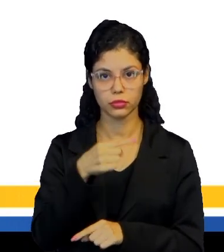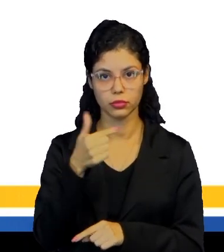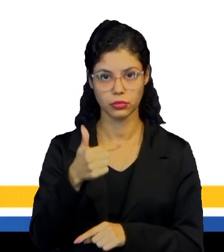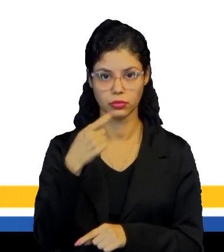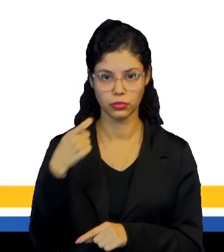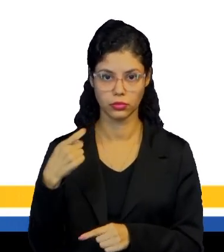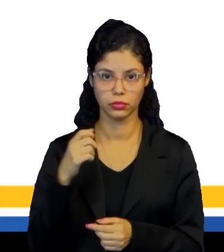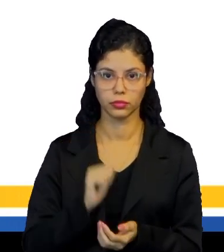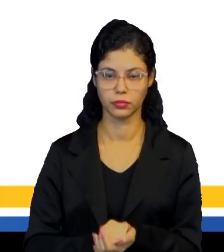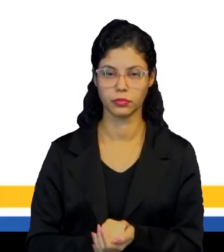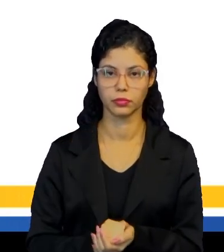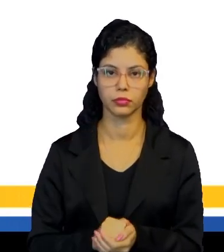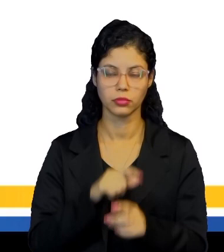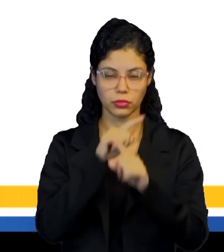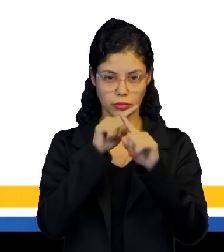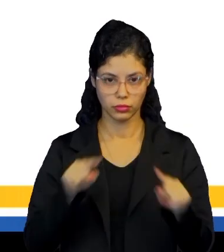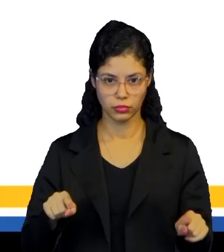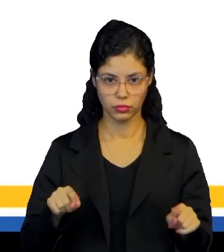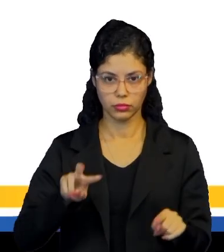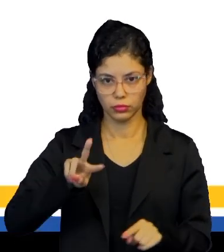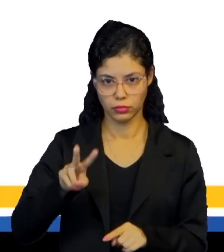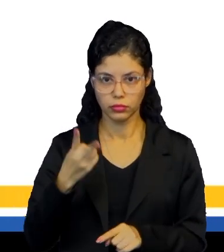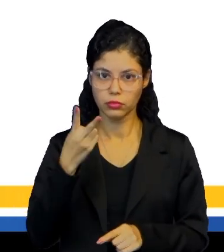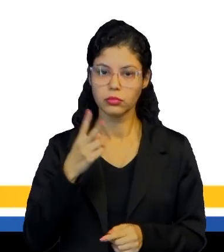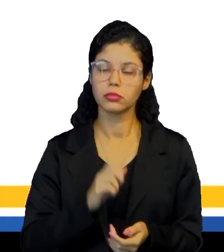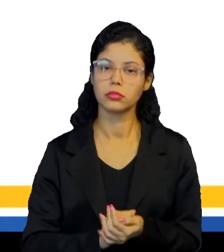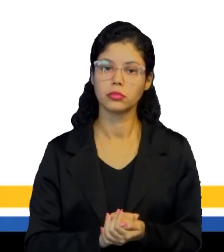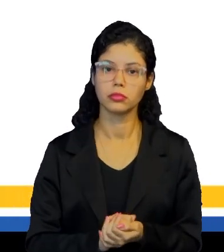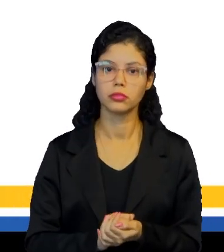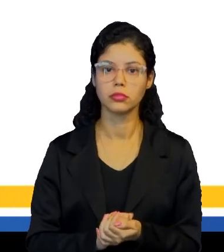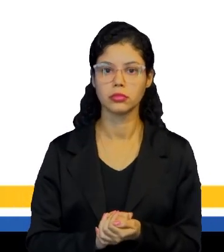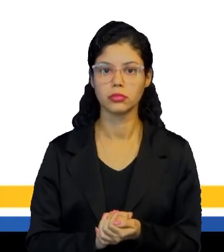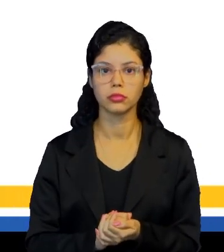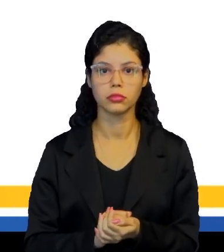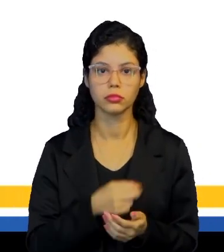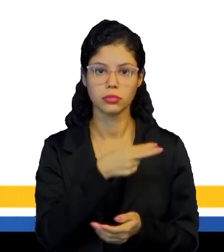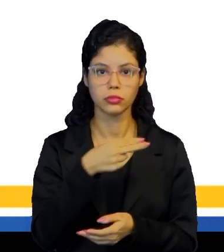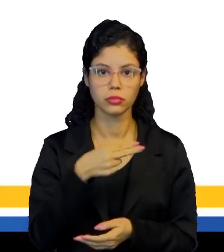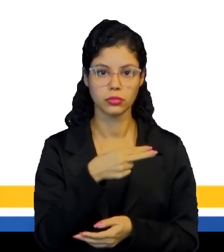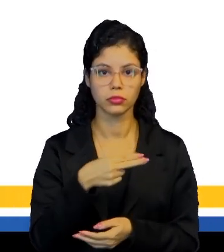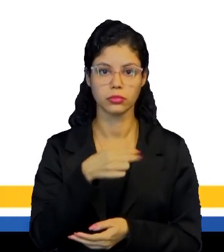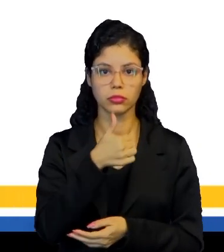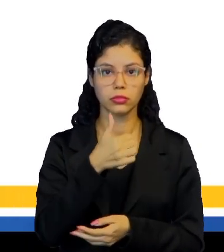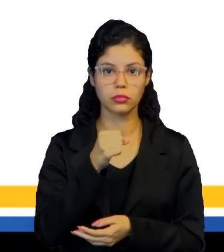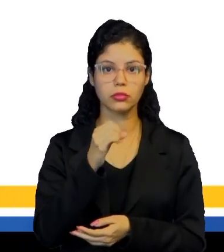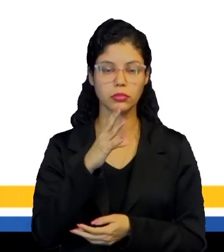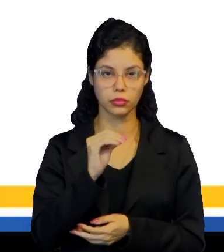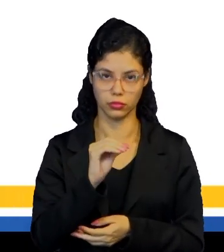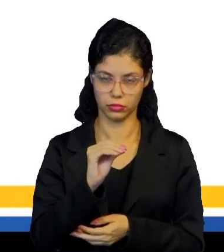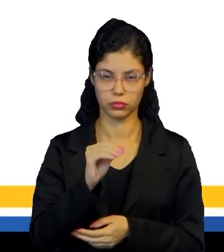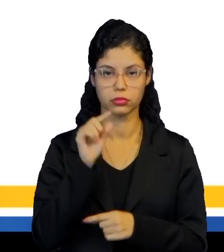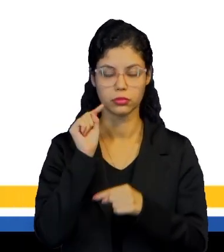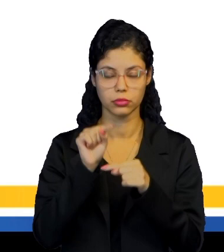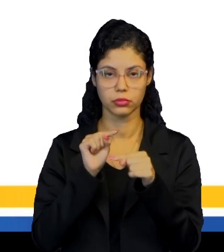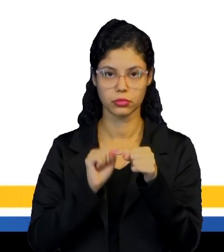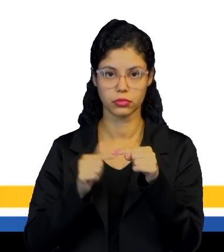vezes x 2 x faz o inverso vai ficar 2x = 180